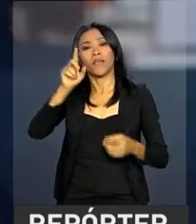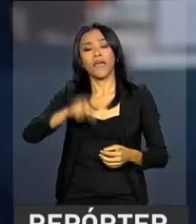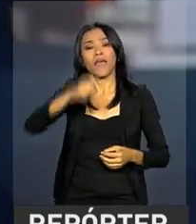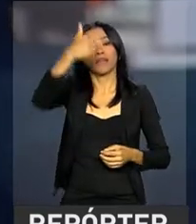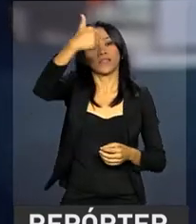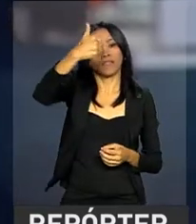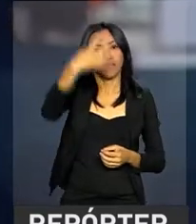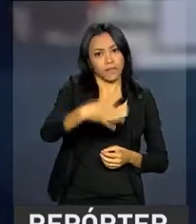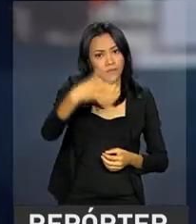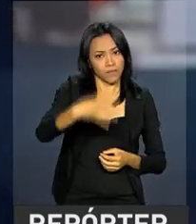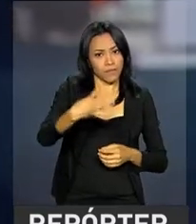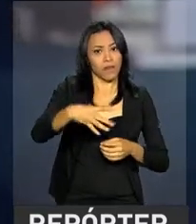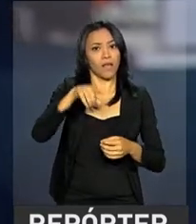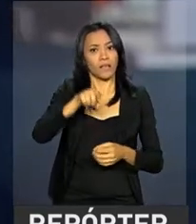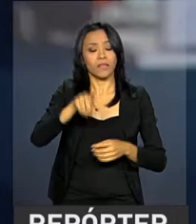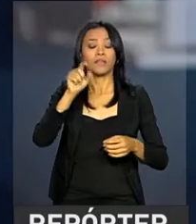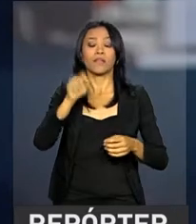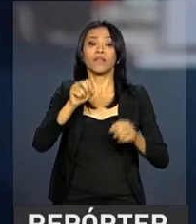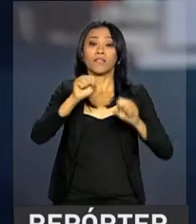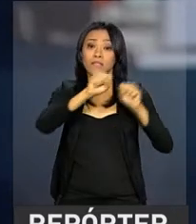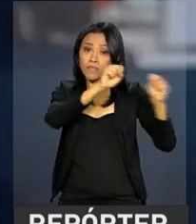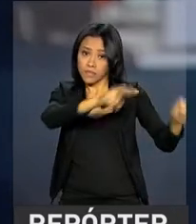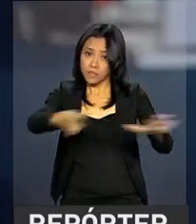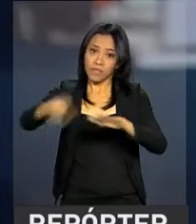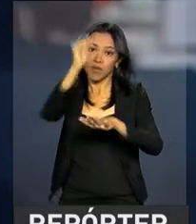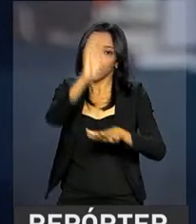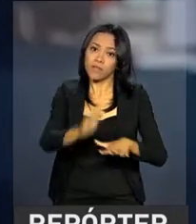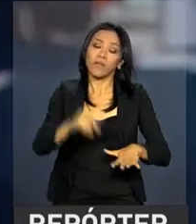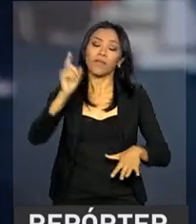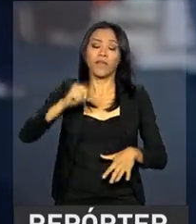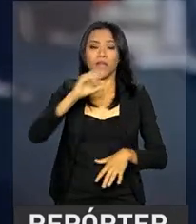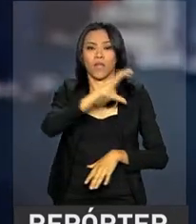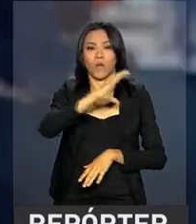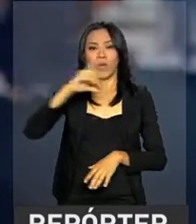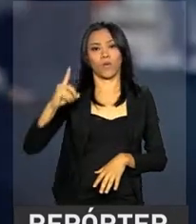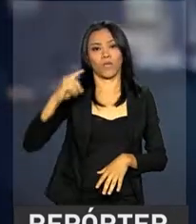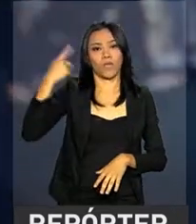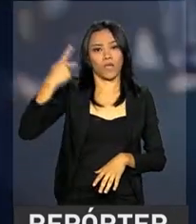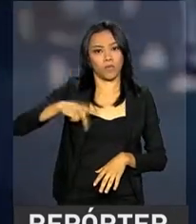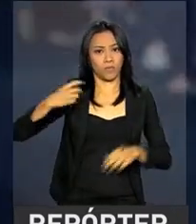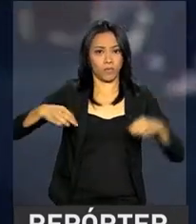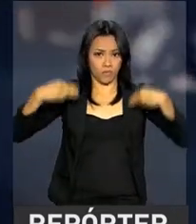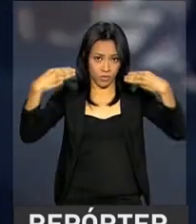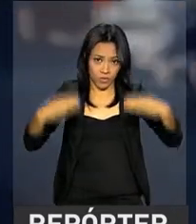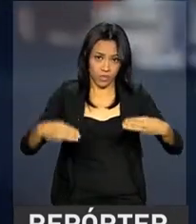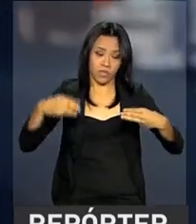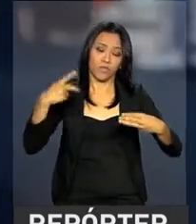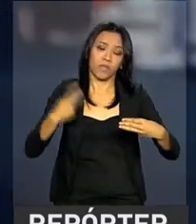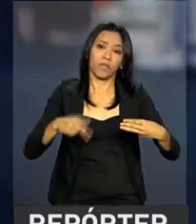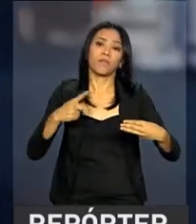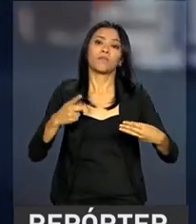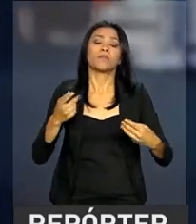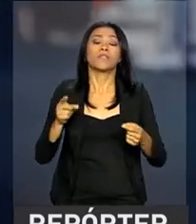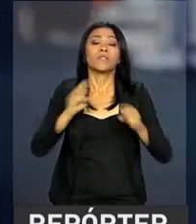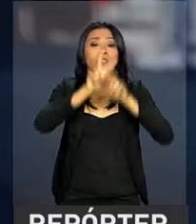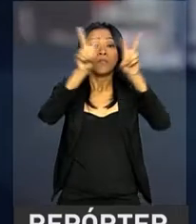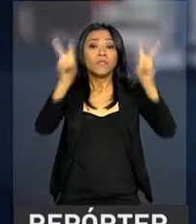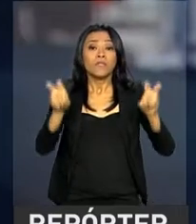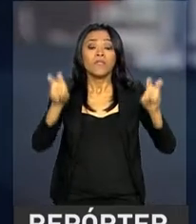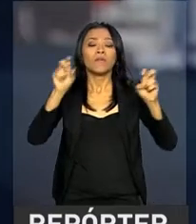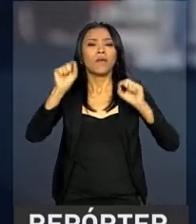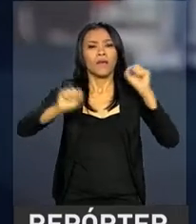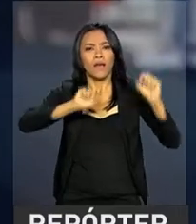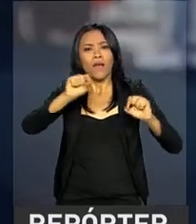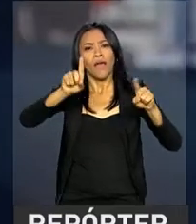da SNCT, que é coordenada pelo Ministério da Ciência, Tecnologia, Inovações e Comunicações. E o tema dessa